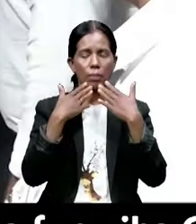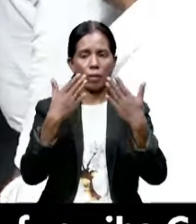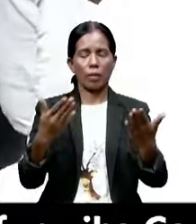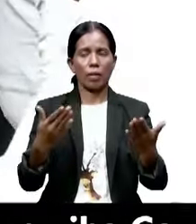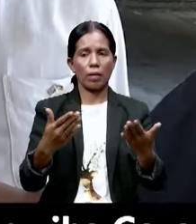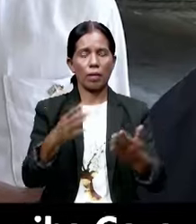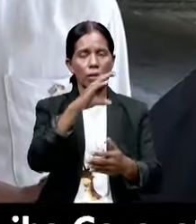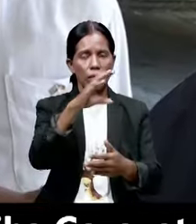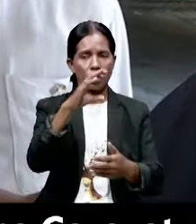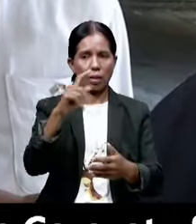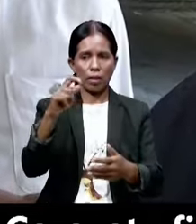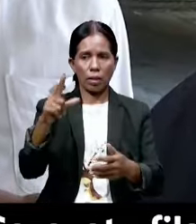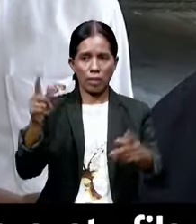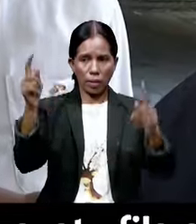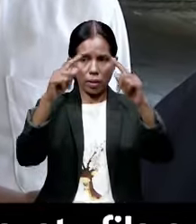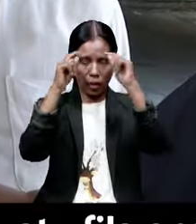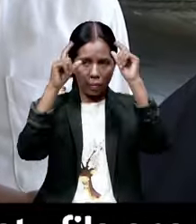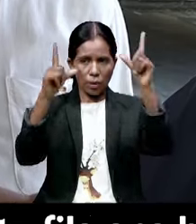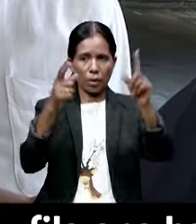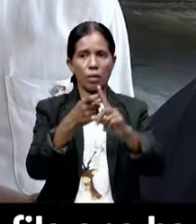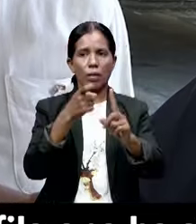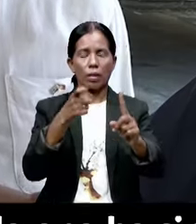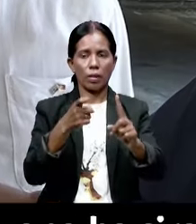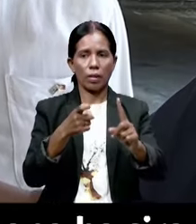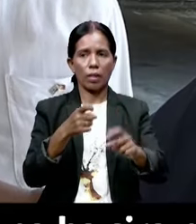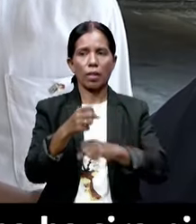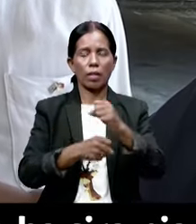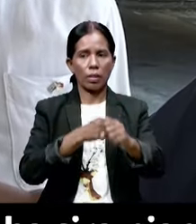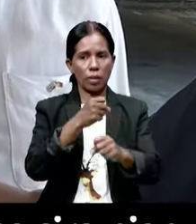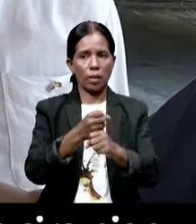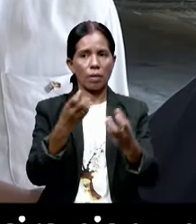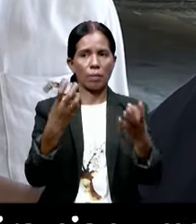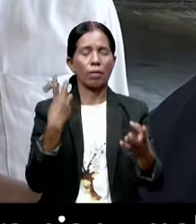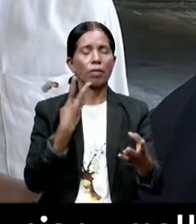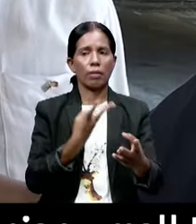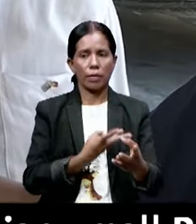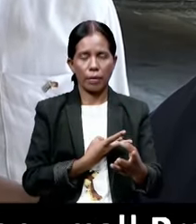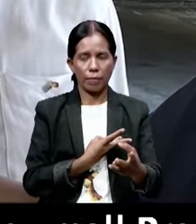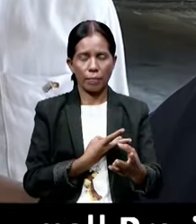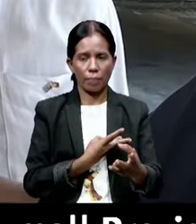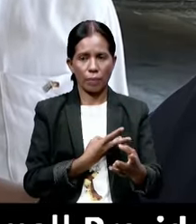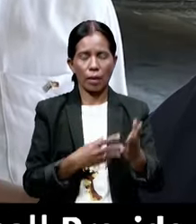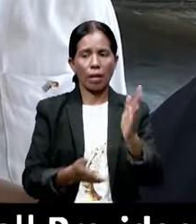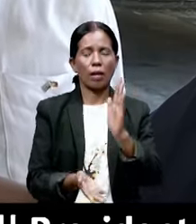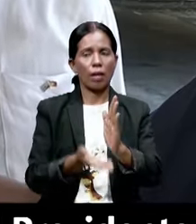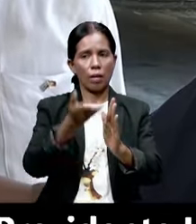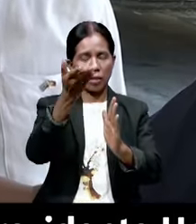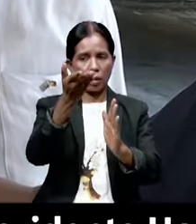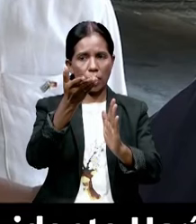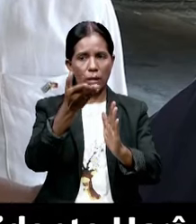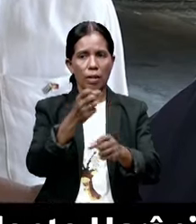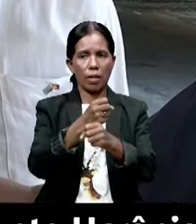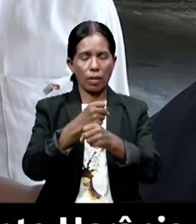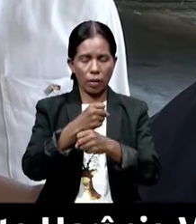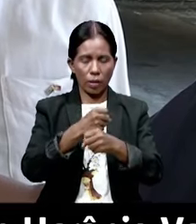ne zura ba ita Timor Leste. Di vos assistente ba durante ne iran laran. Ita hasayona Café ni